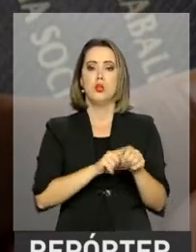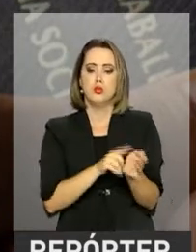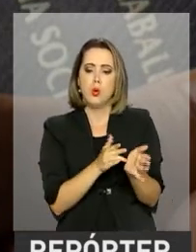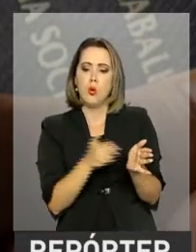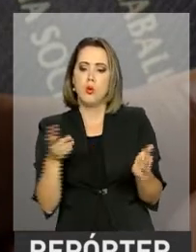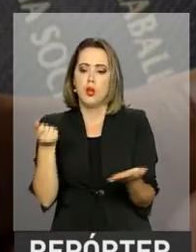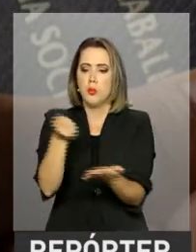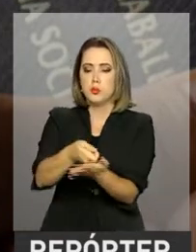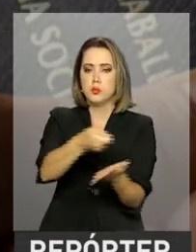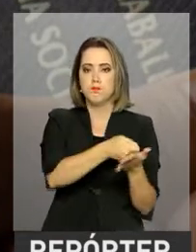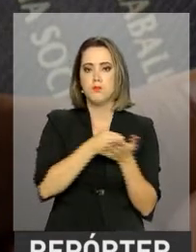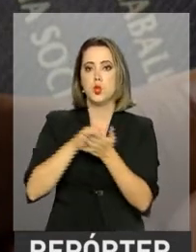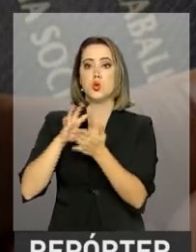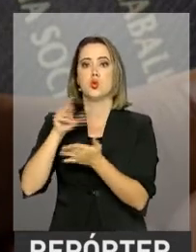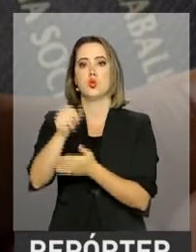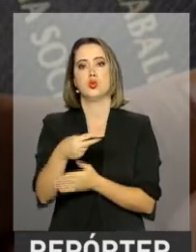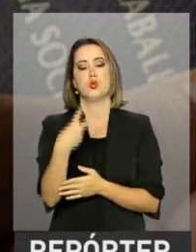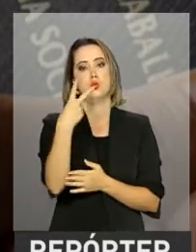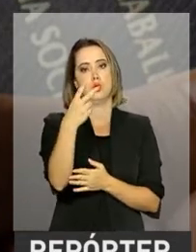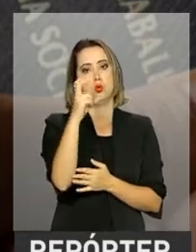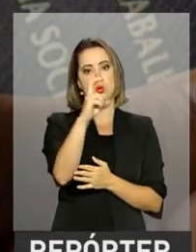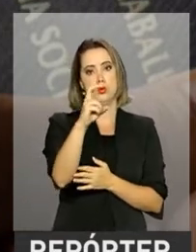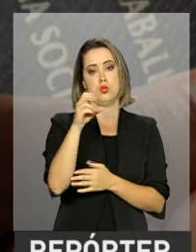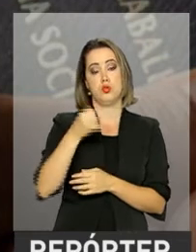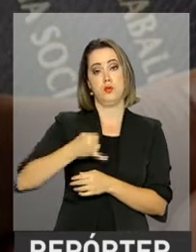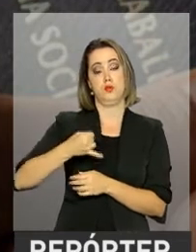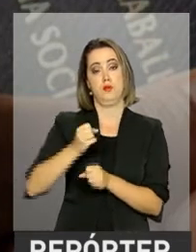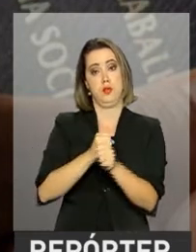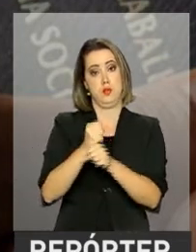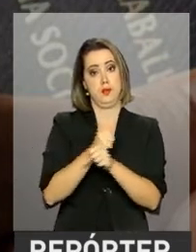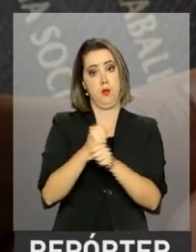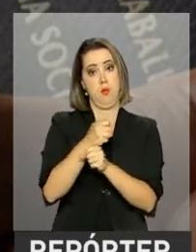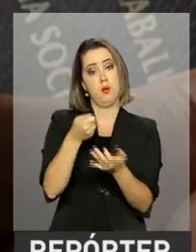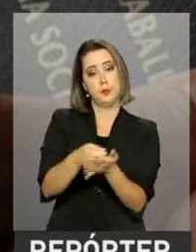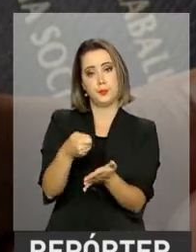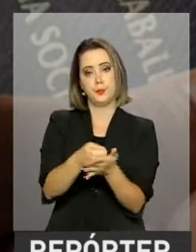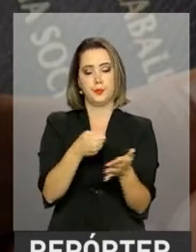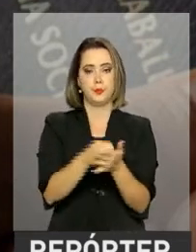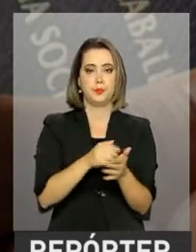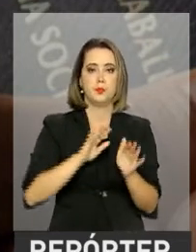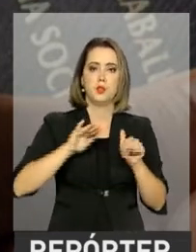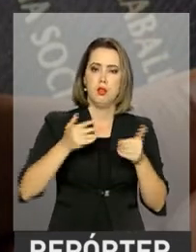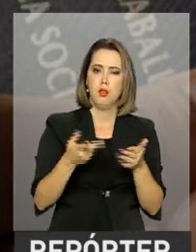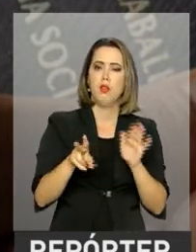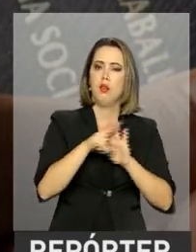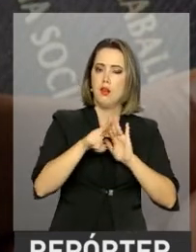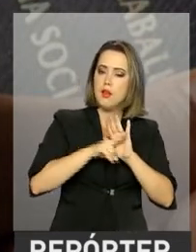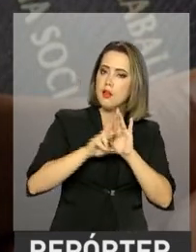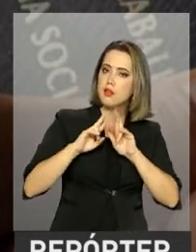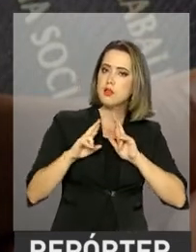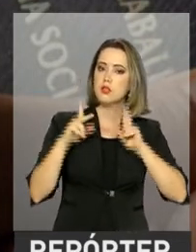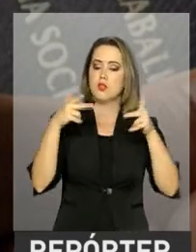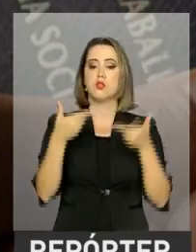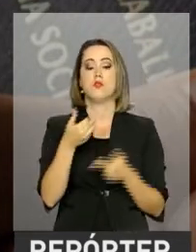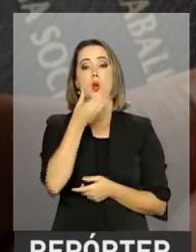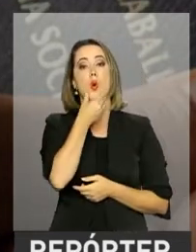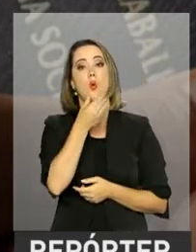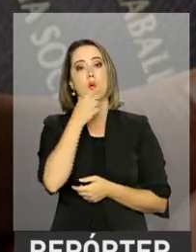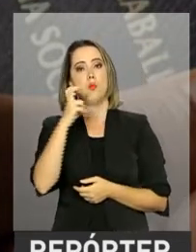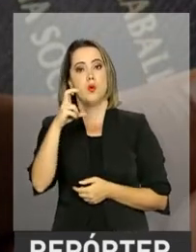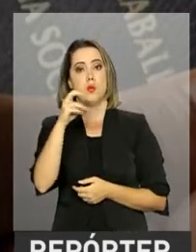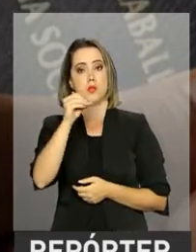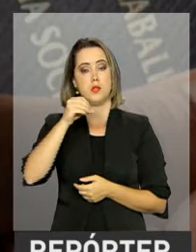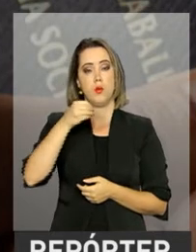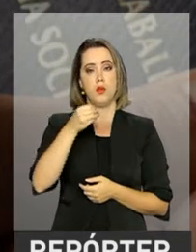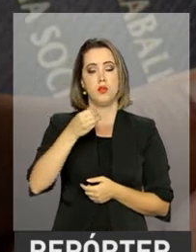contribuição para todos será de 25 anos a regra de transição valerá para homens com 50 anos ou mais